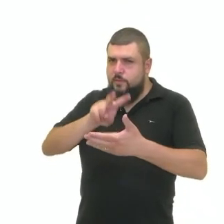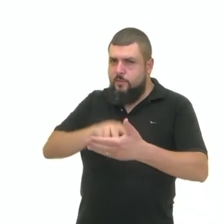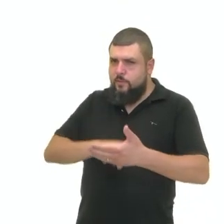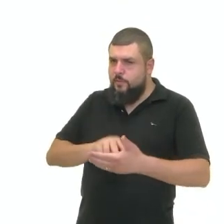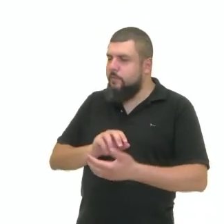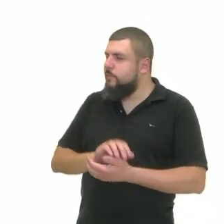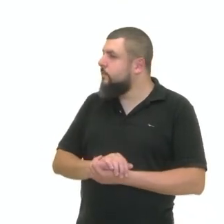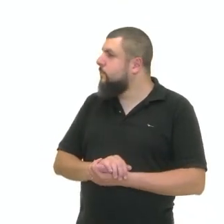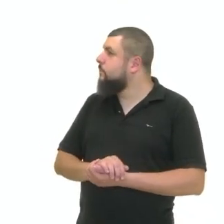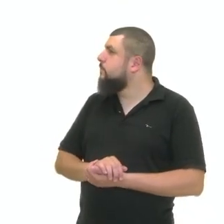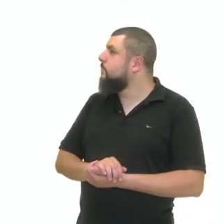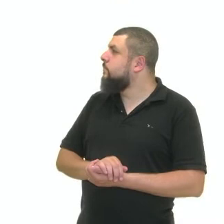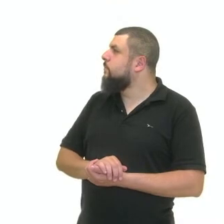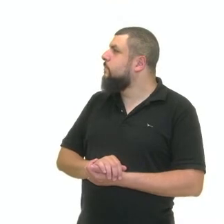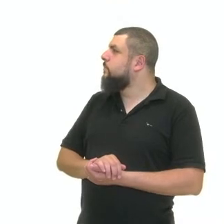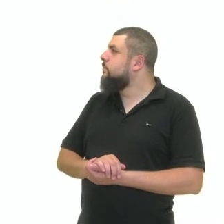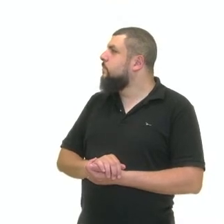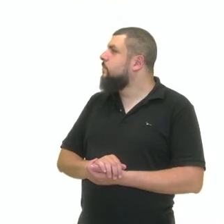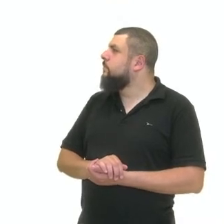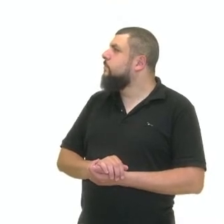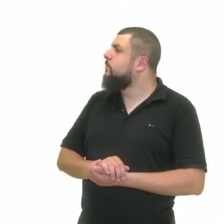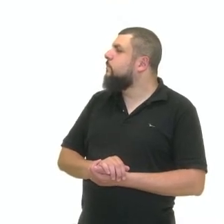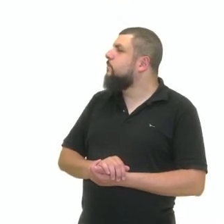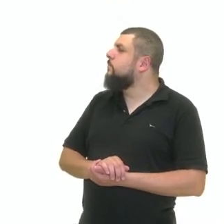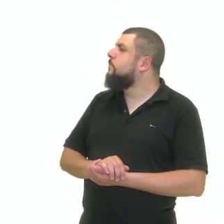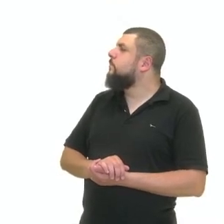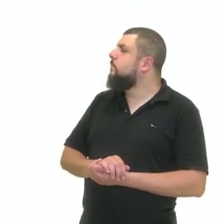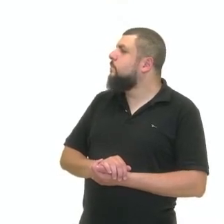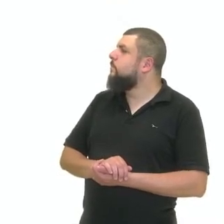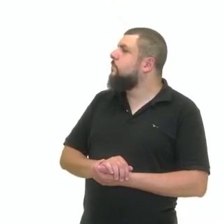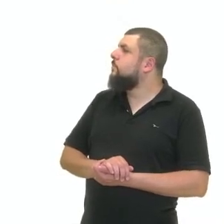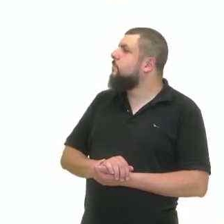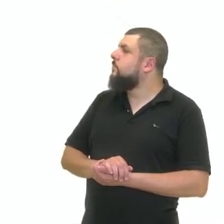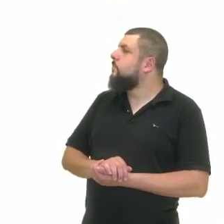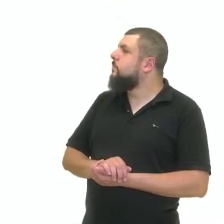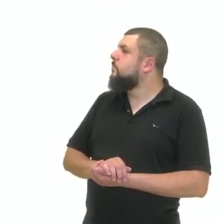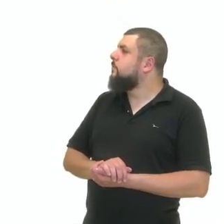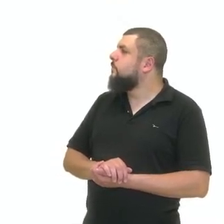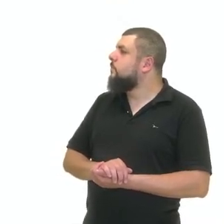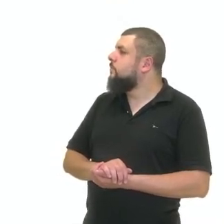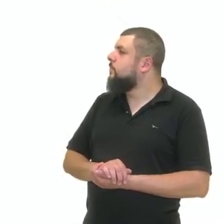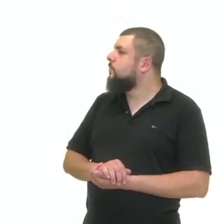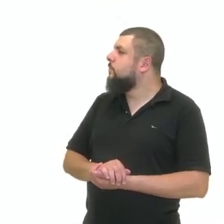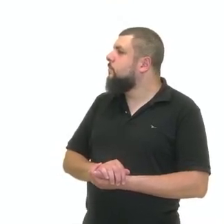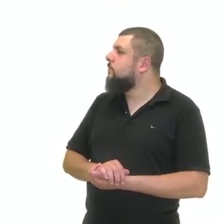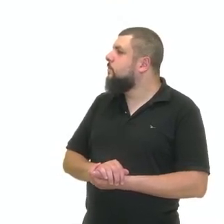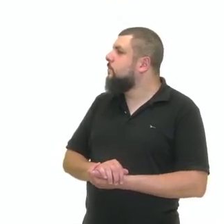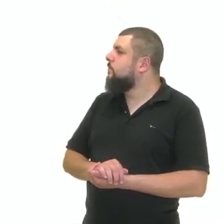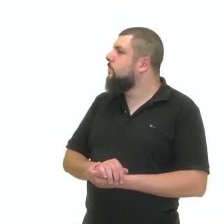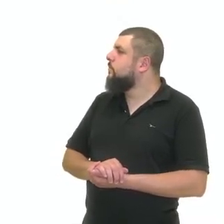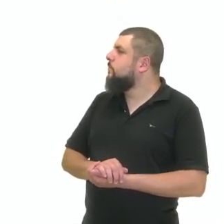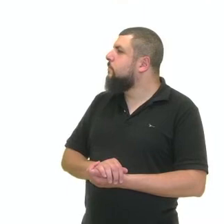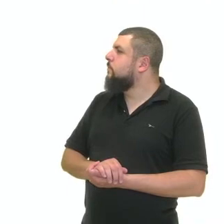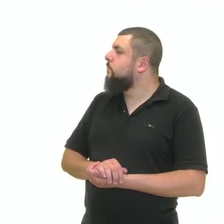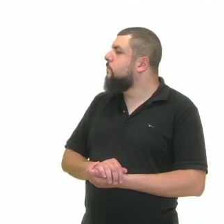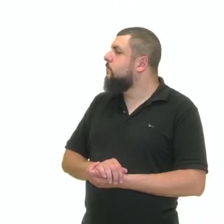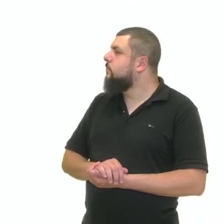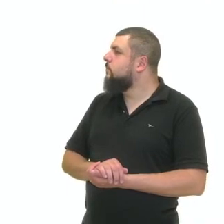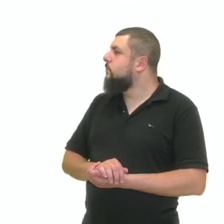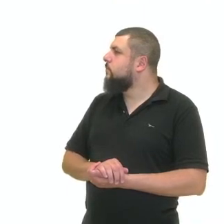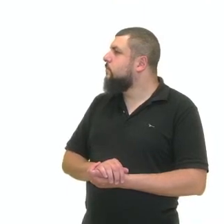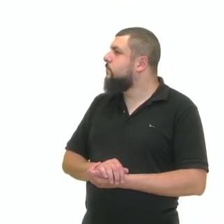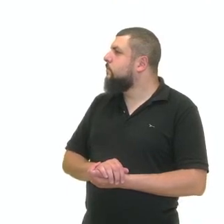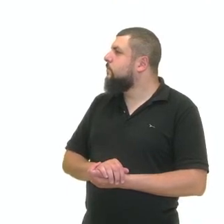Gandhi foi um indiano que motivou os movimentos de independência da Índia. Buscando um movimento pacifista, ele prezava o diálogo e abominava a